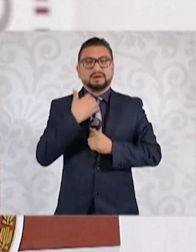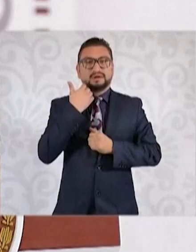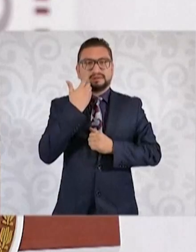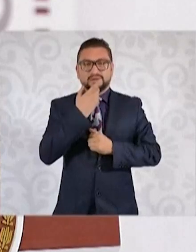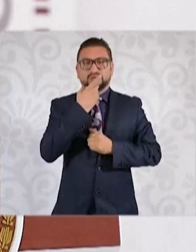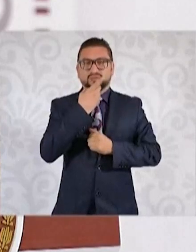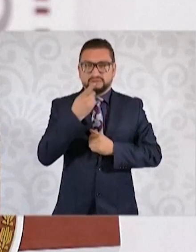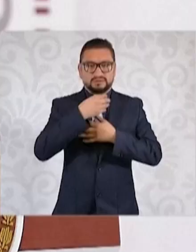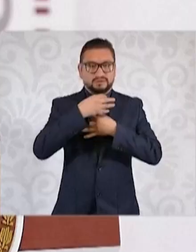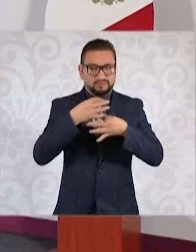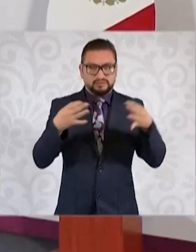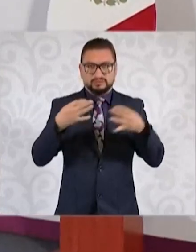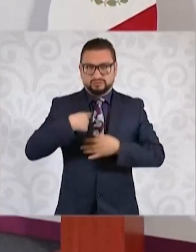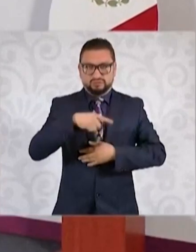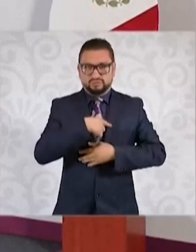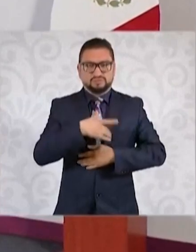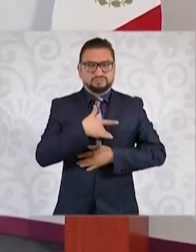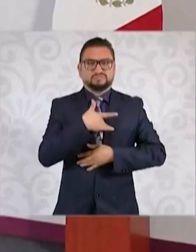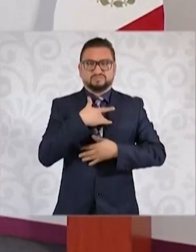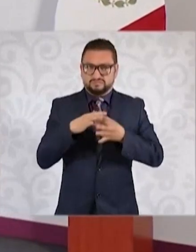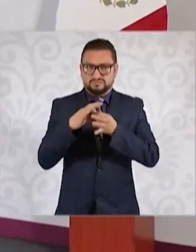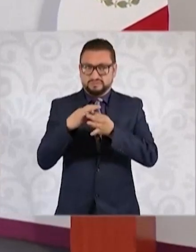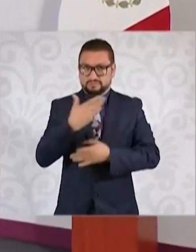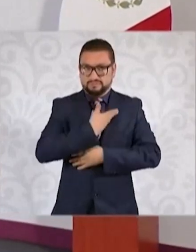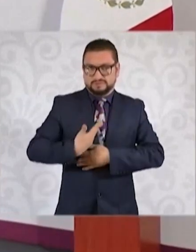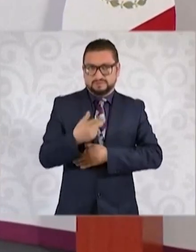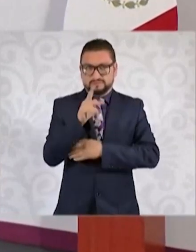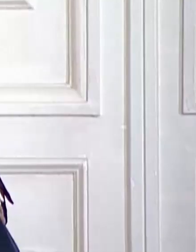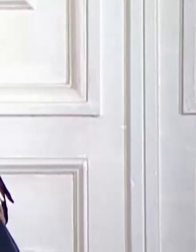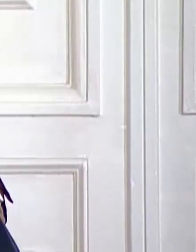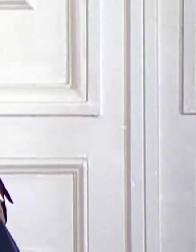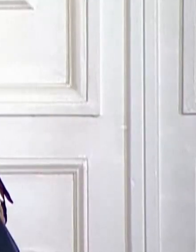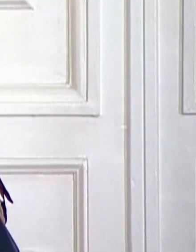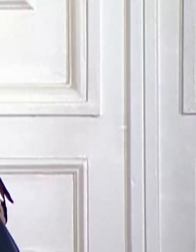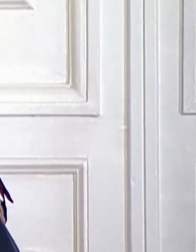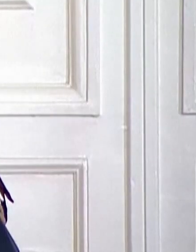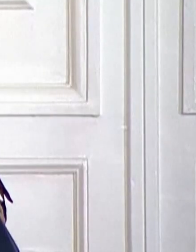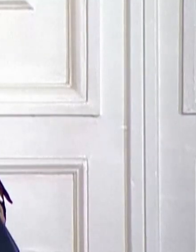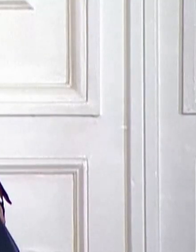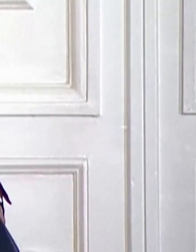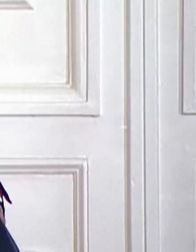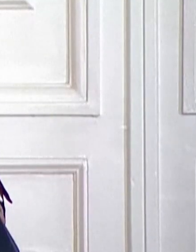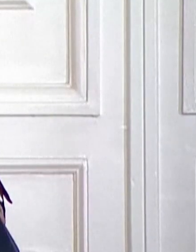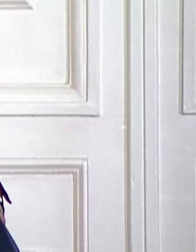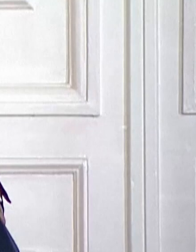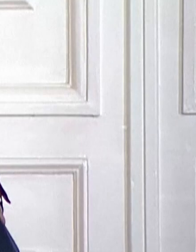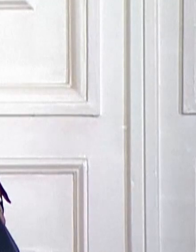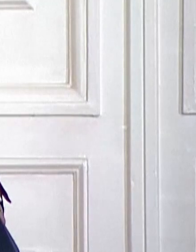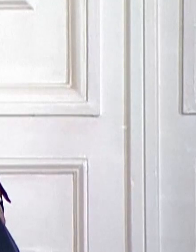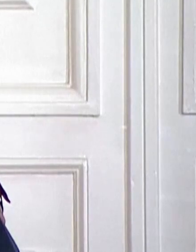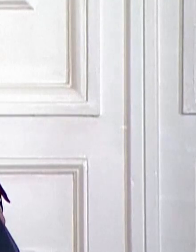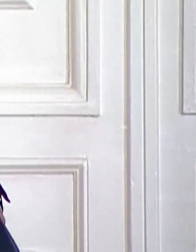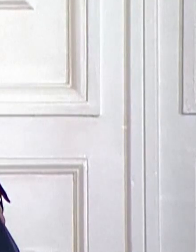recém impada presidente do México Cláudia chimbau também manifestou apoio a Petro o Conselho Nacional Eleitoral da Colômbia decidiu iniciar uma